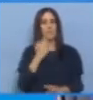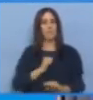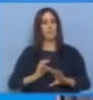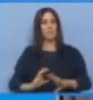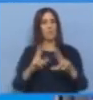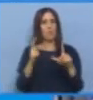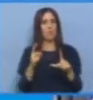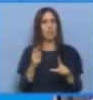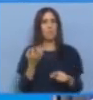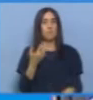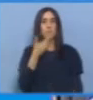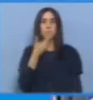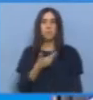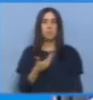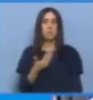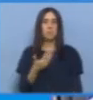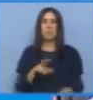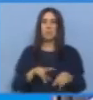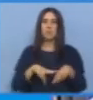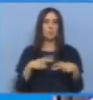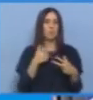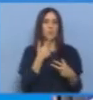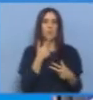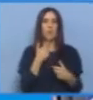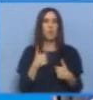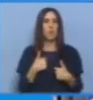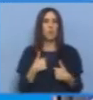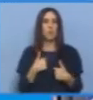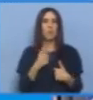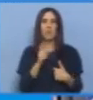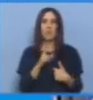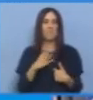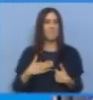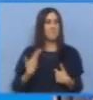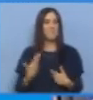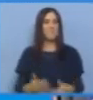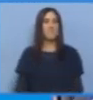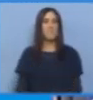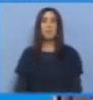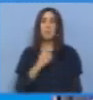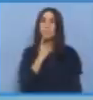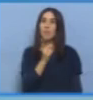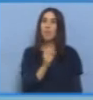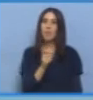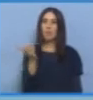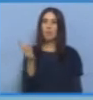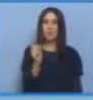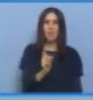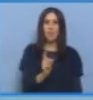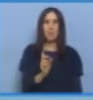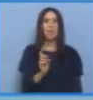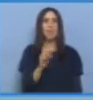sem dúvida, que foi uma experiência muito enriquecedora e eu venho uma Lara diferente. Ia perguntar precisamente isso. O regresso